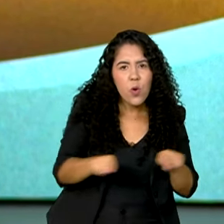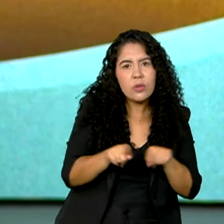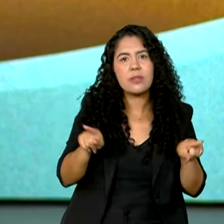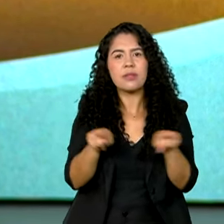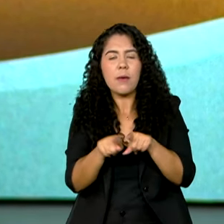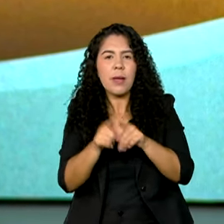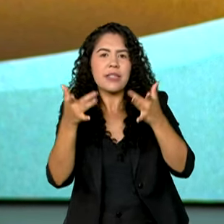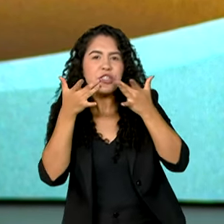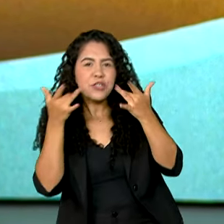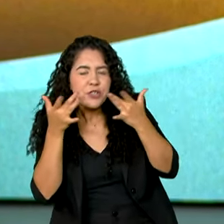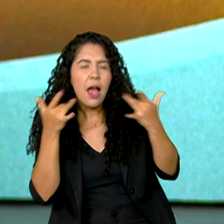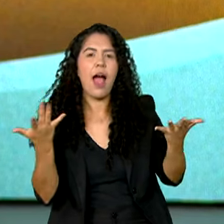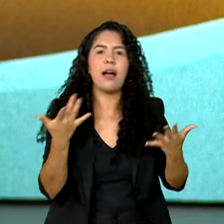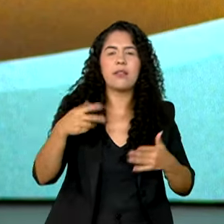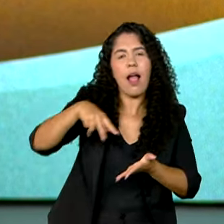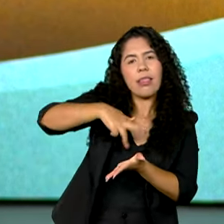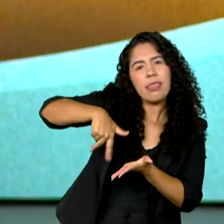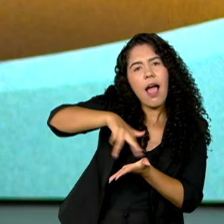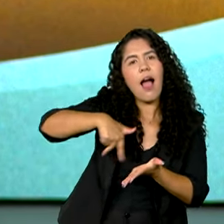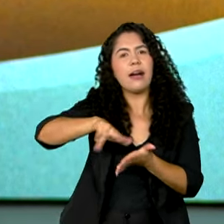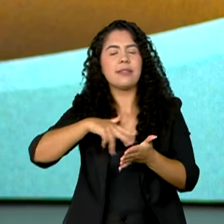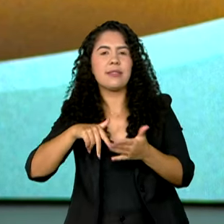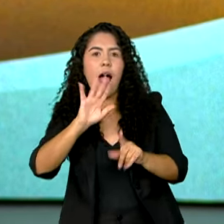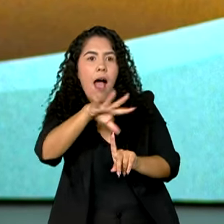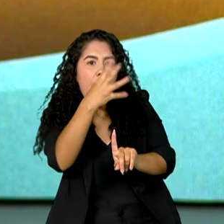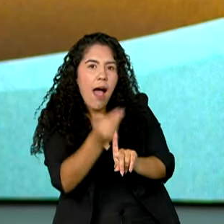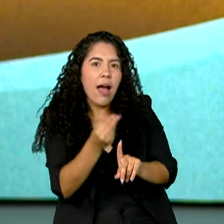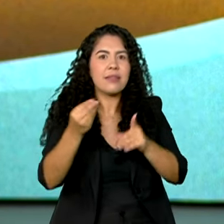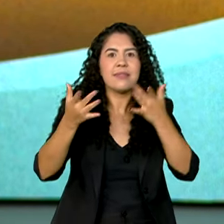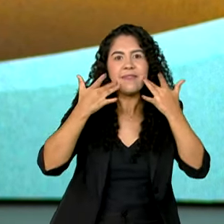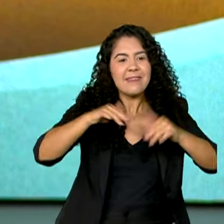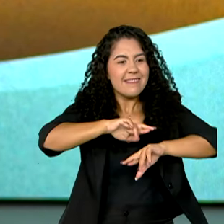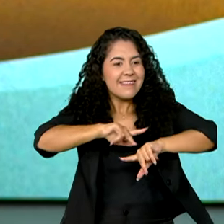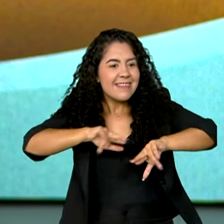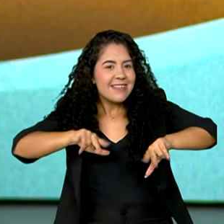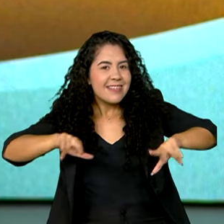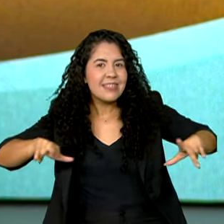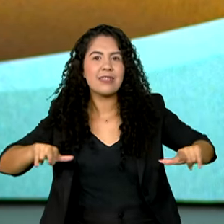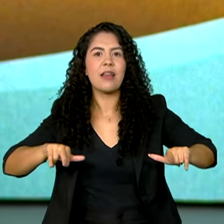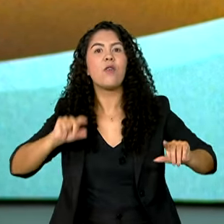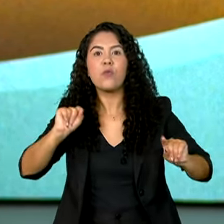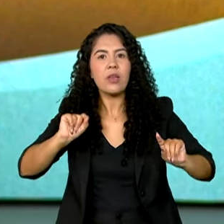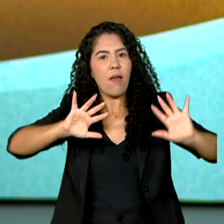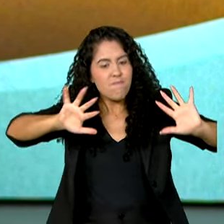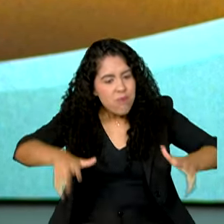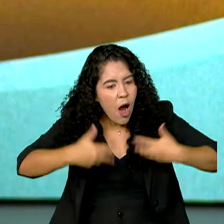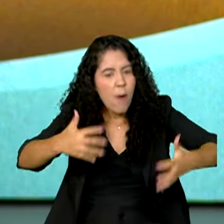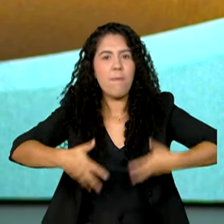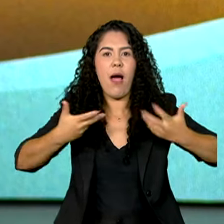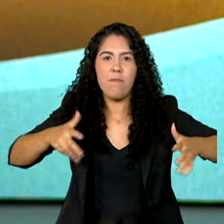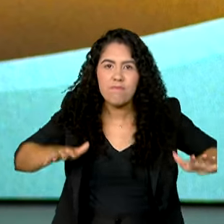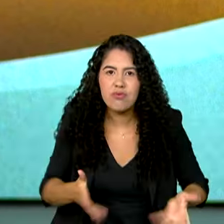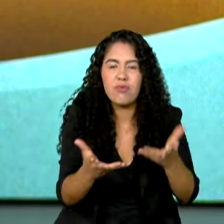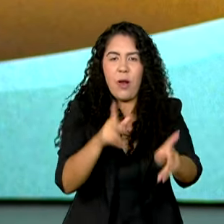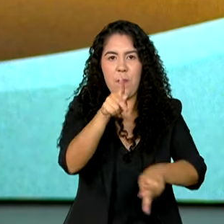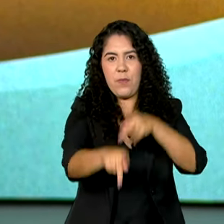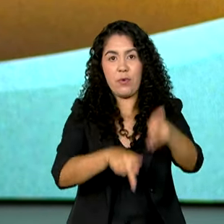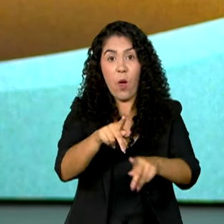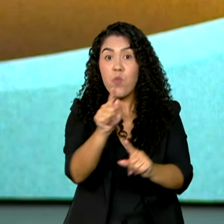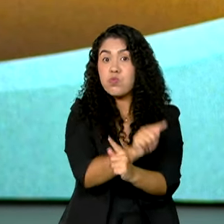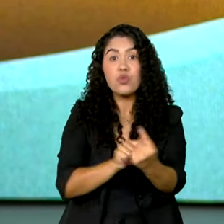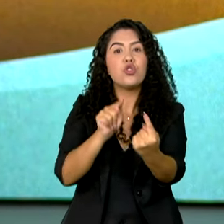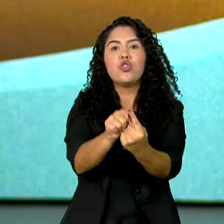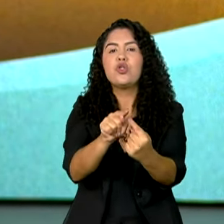circo, a dança, as artes plásticas alimentam a alma de um povo. Um dos nossos objetivos